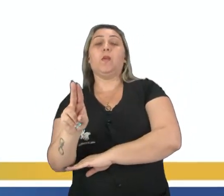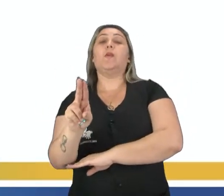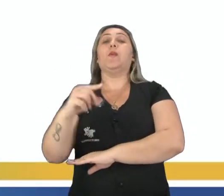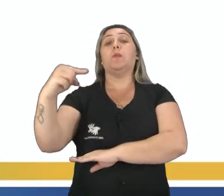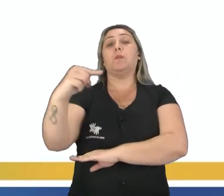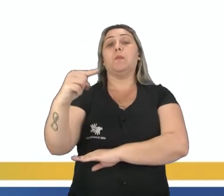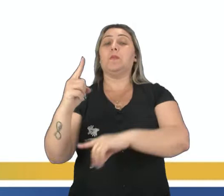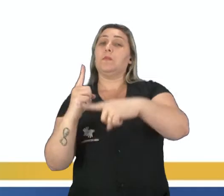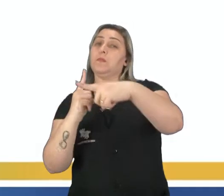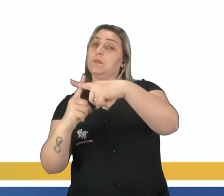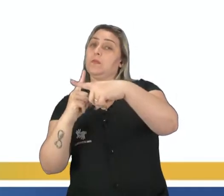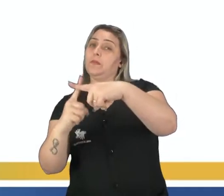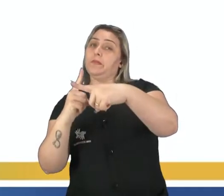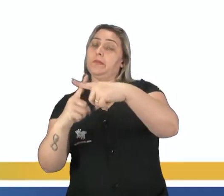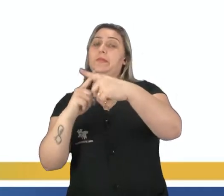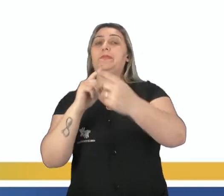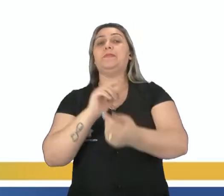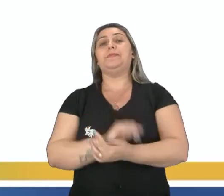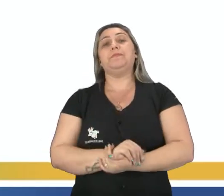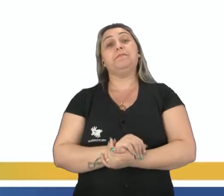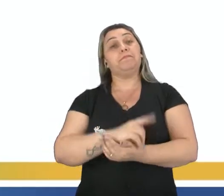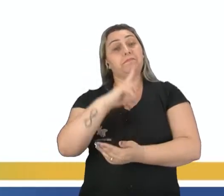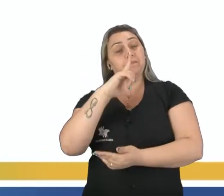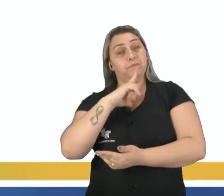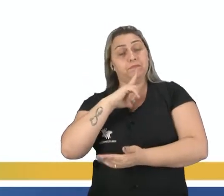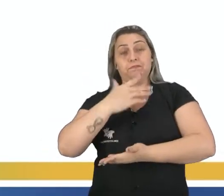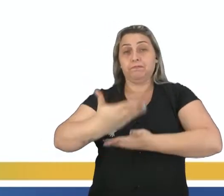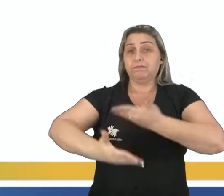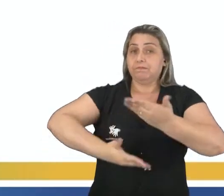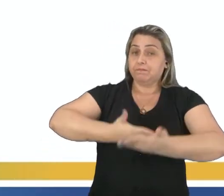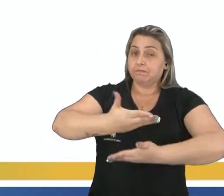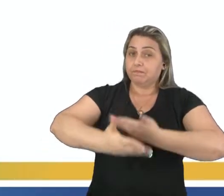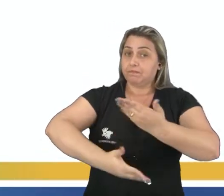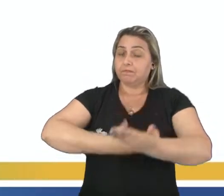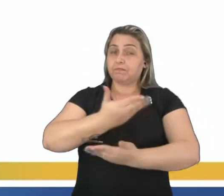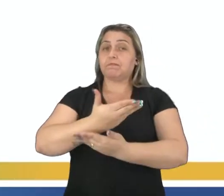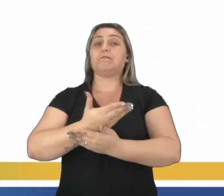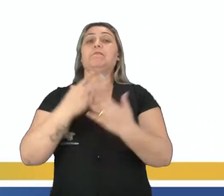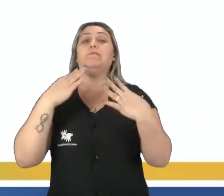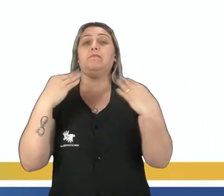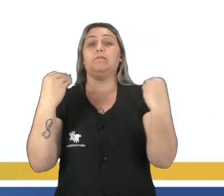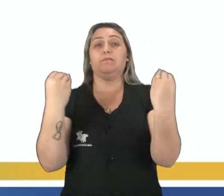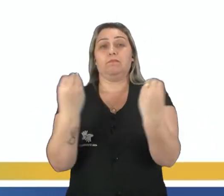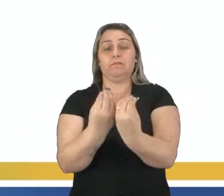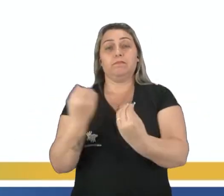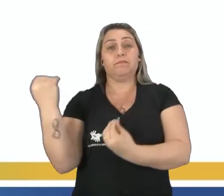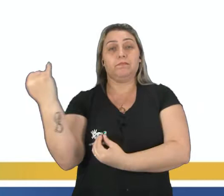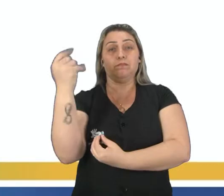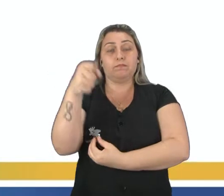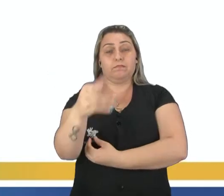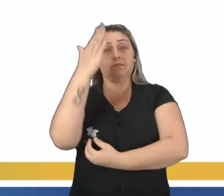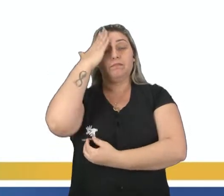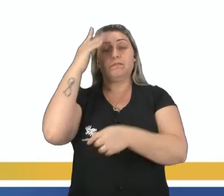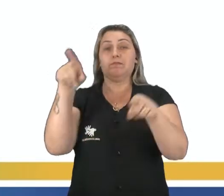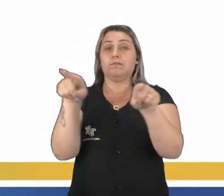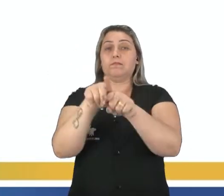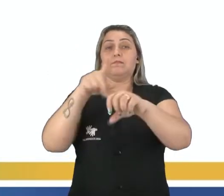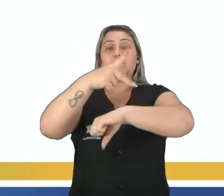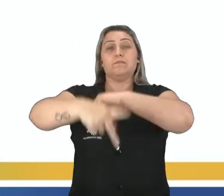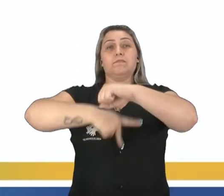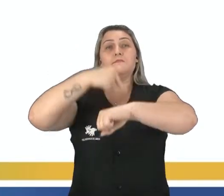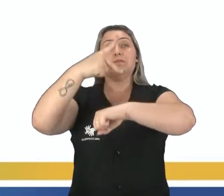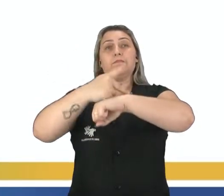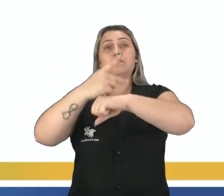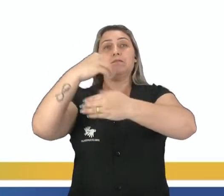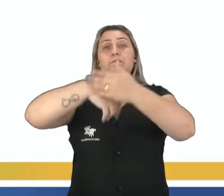desse material, uma vez que haja interação dessas partículas. Importante você entender também que o próton é aquele que está lá